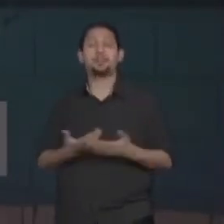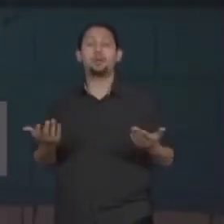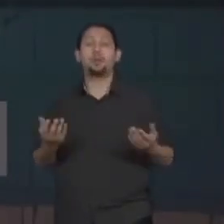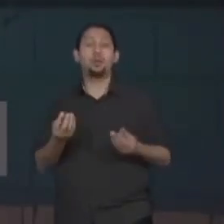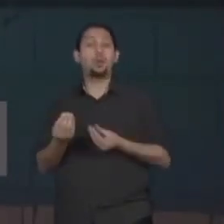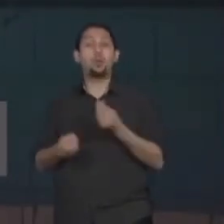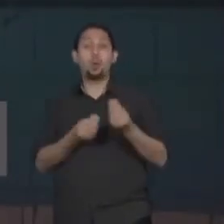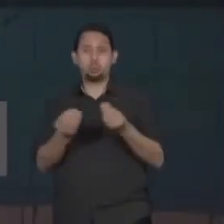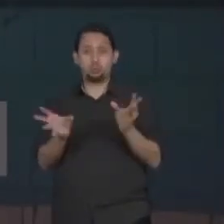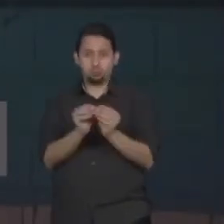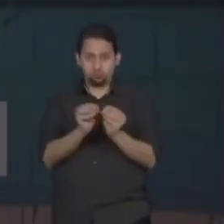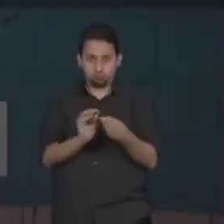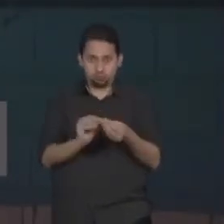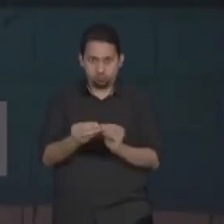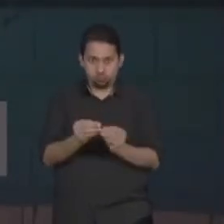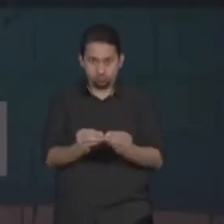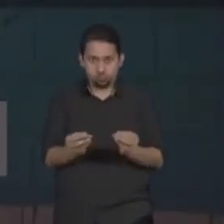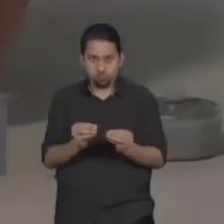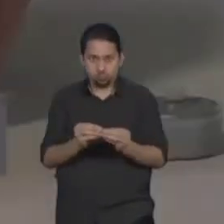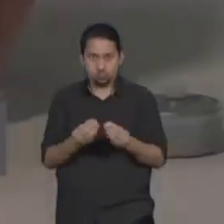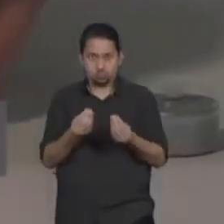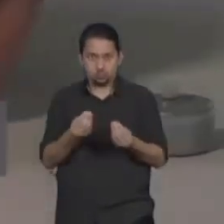lá. Vamos ligar.